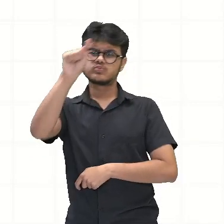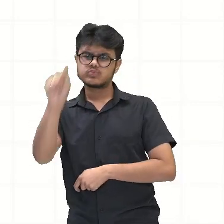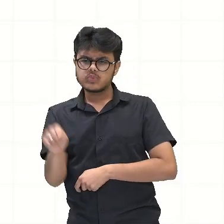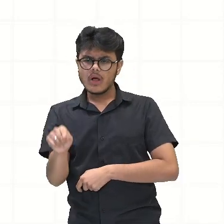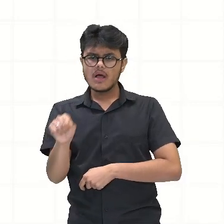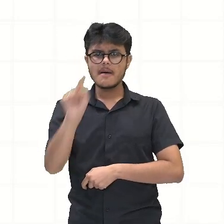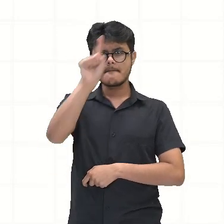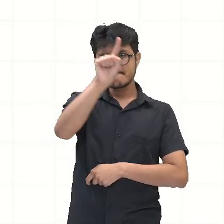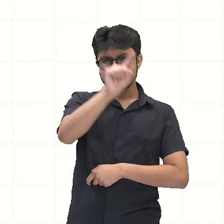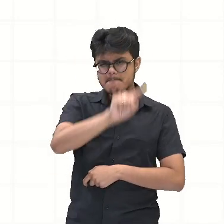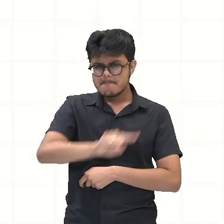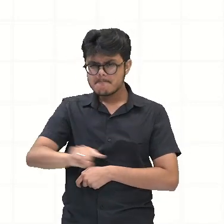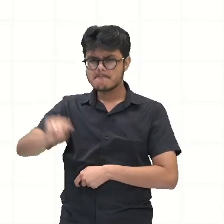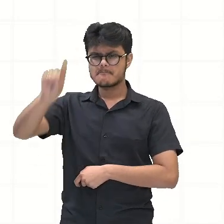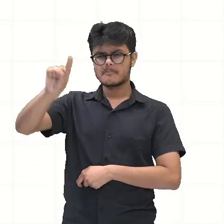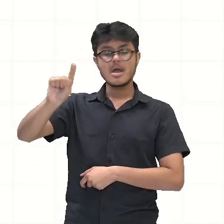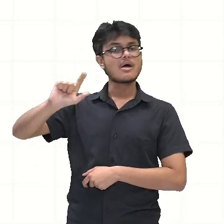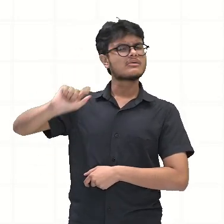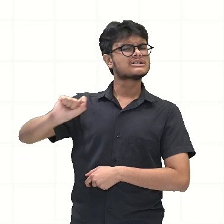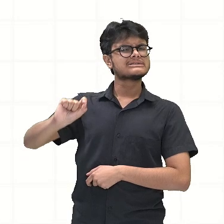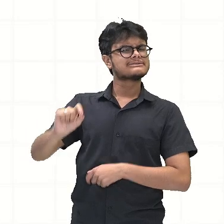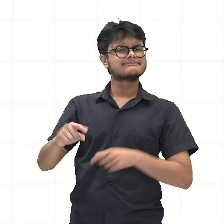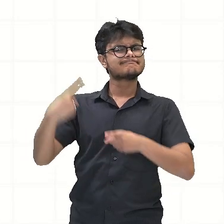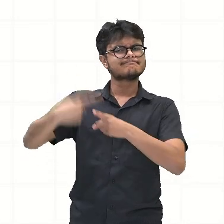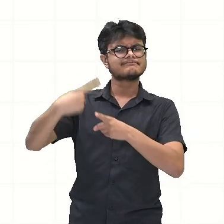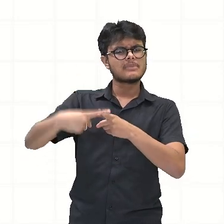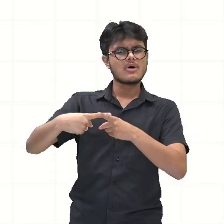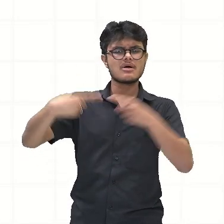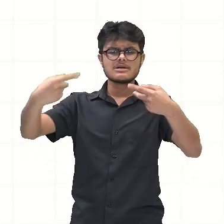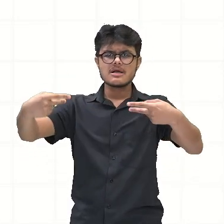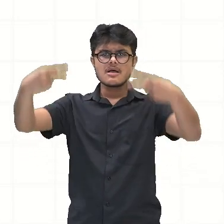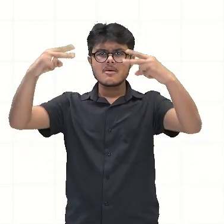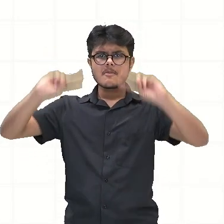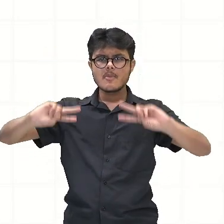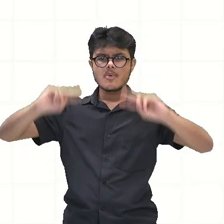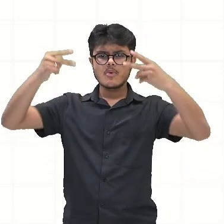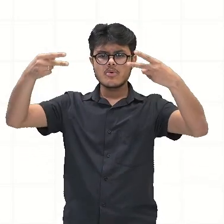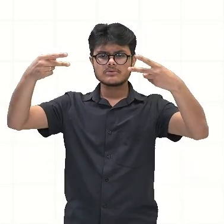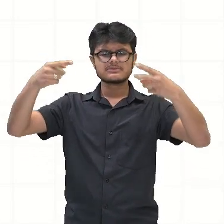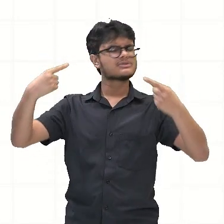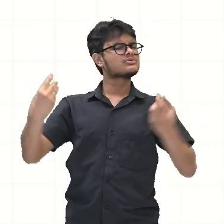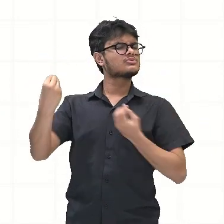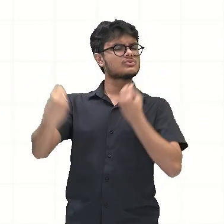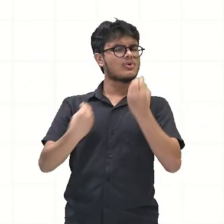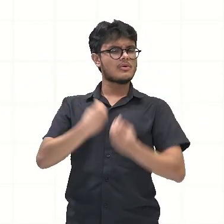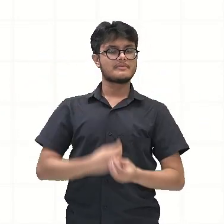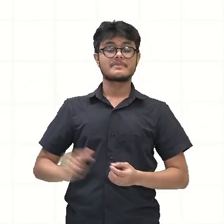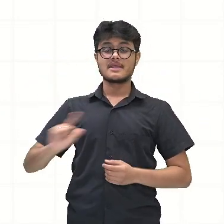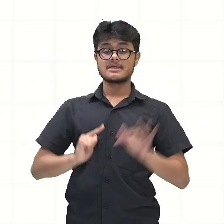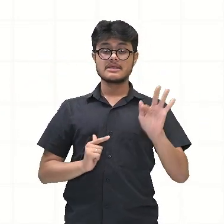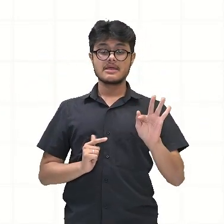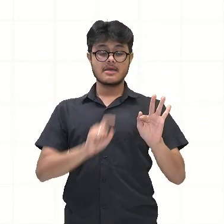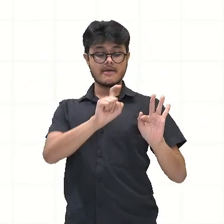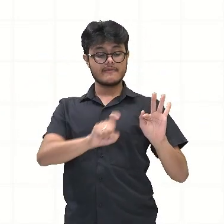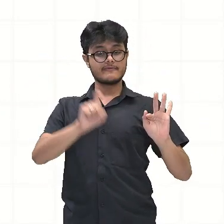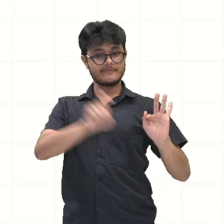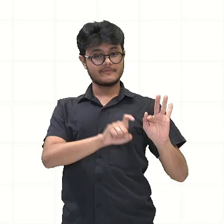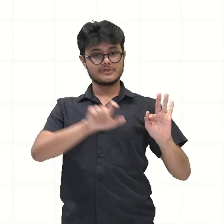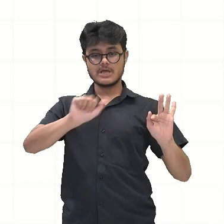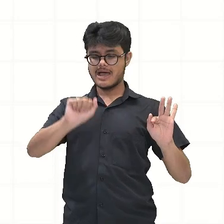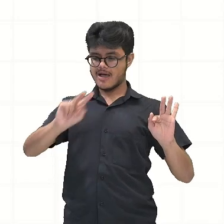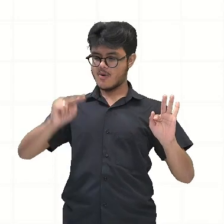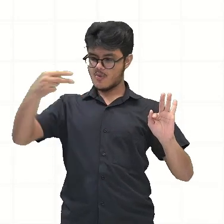a concavidade? Quem vai determinar a concavidade, lembrando lá que nossa função quadrática, ela vai ser definida